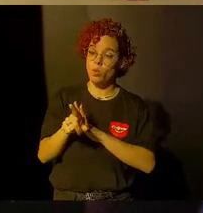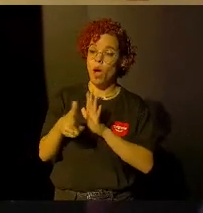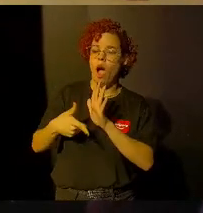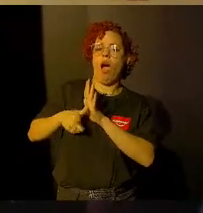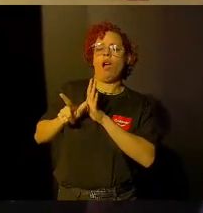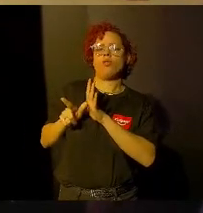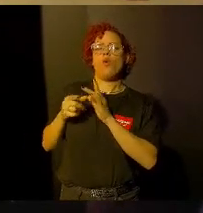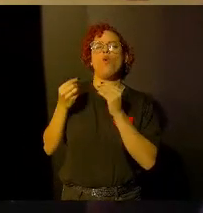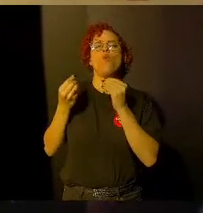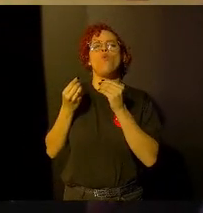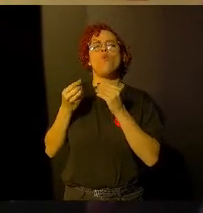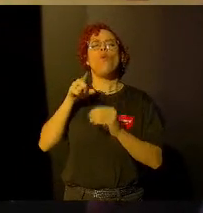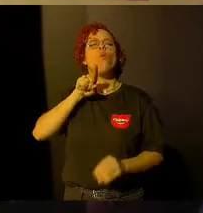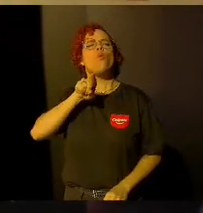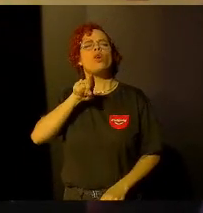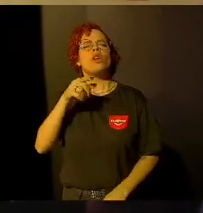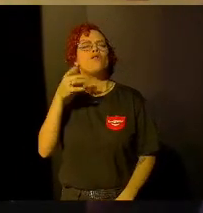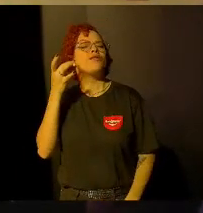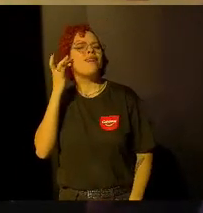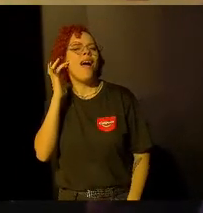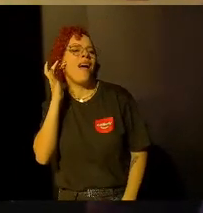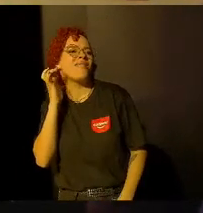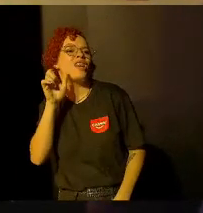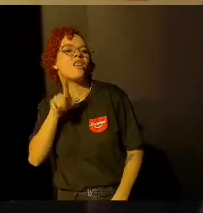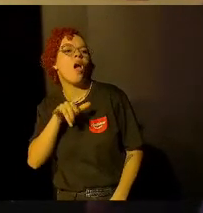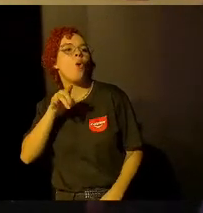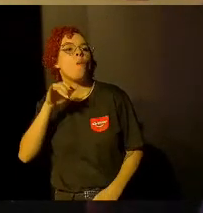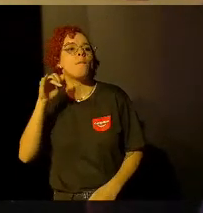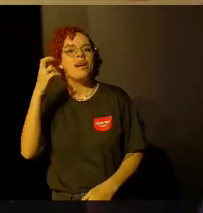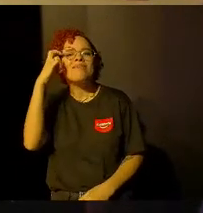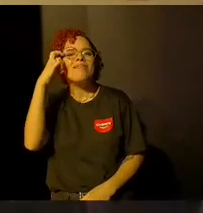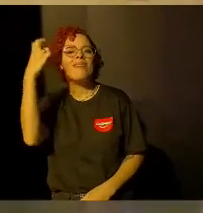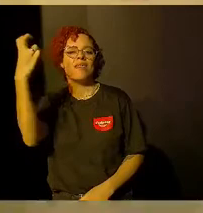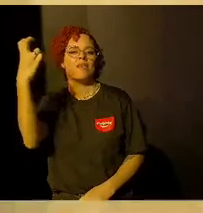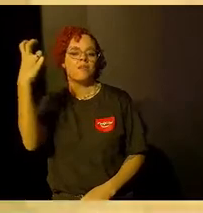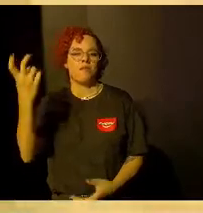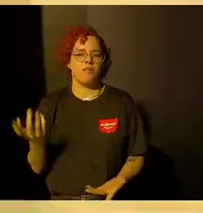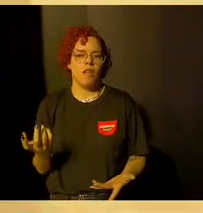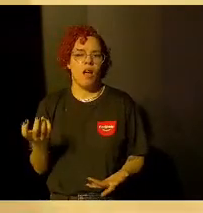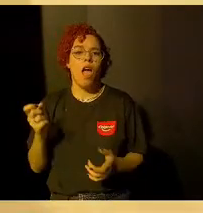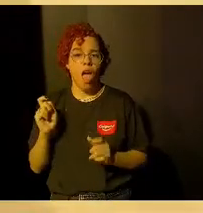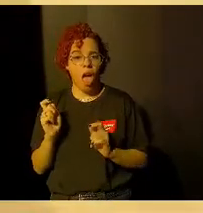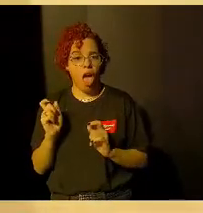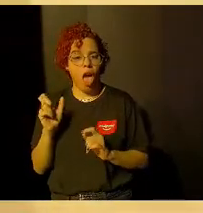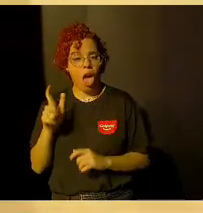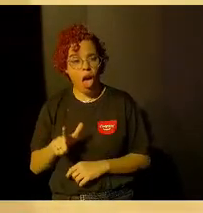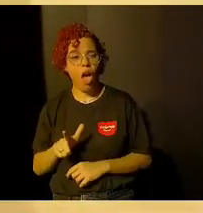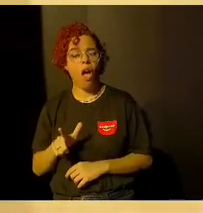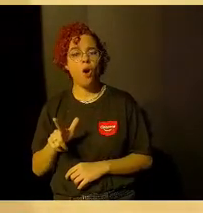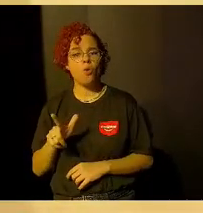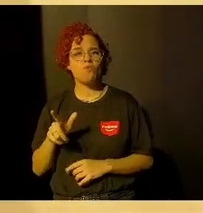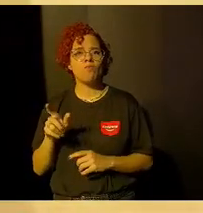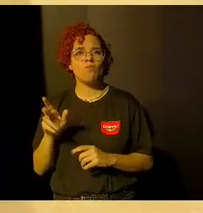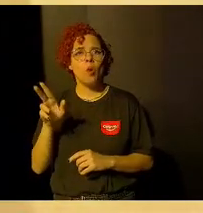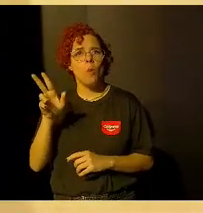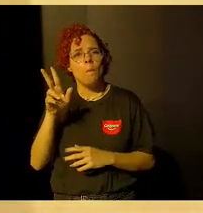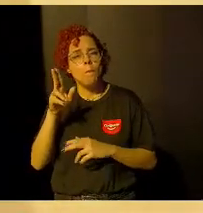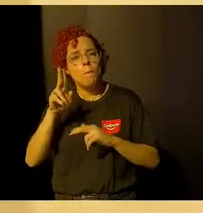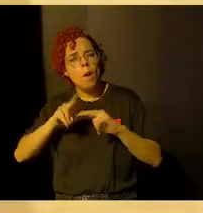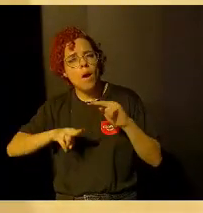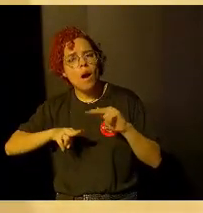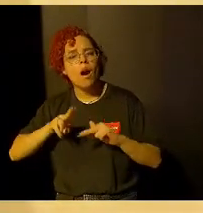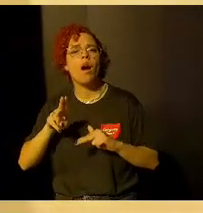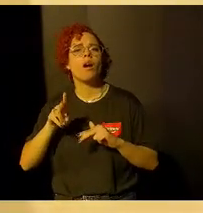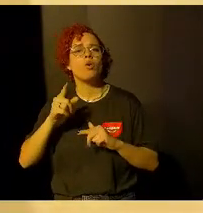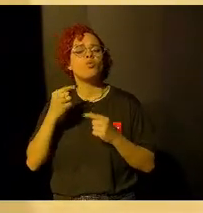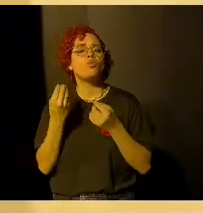vocês consideram uma inteligência ela falou assim é uma ferramenta gente é tudo uma questão do uso que você faz mas eu